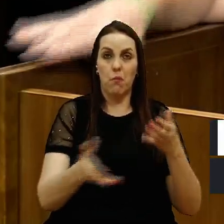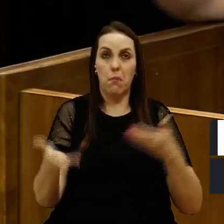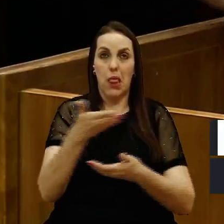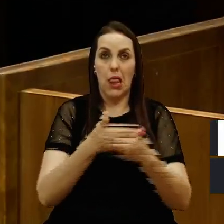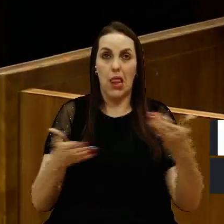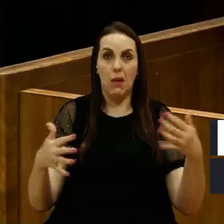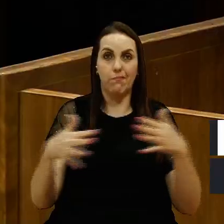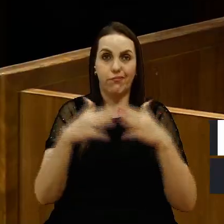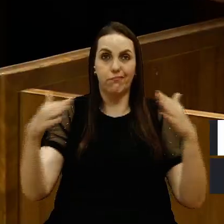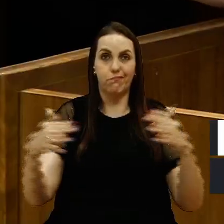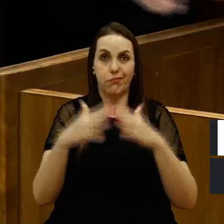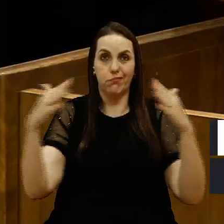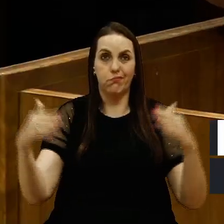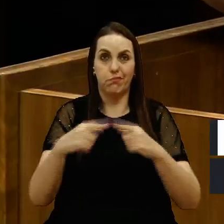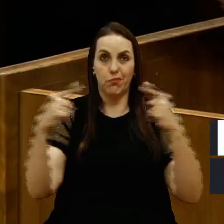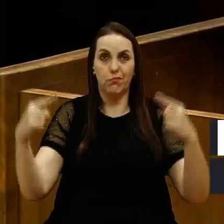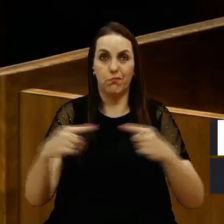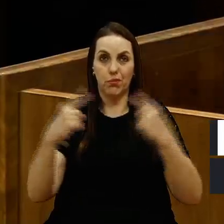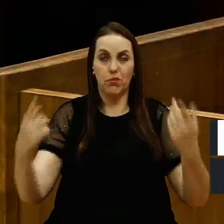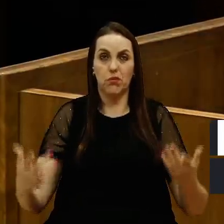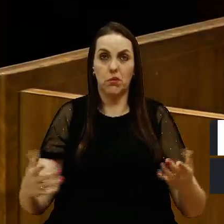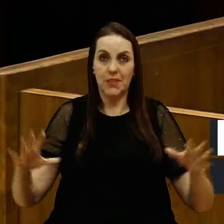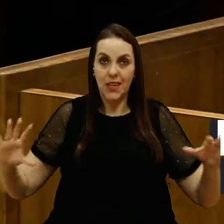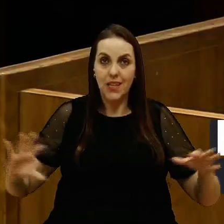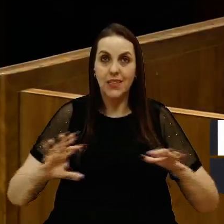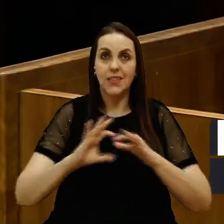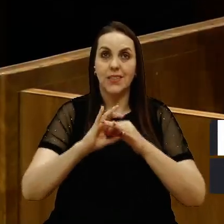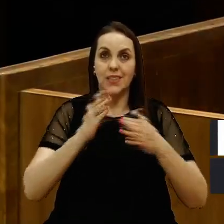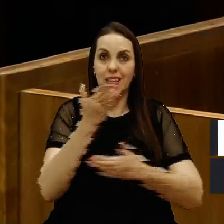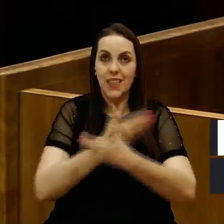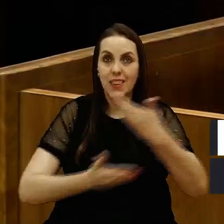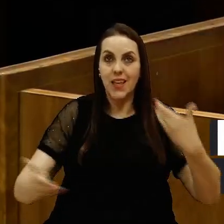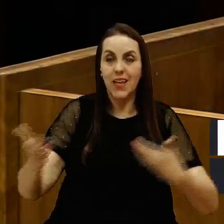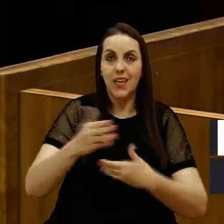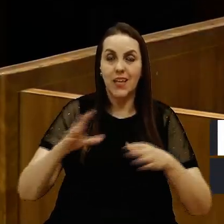cabeça, sendo que nós precisamos integrar todas elas pelo melhor,